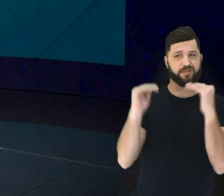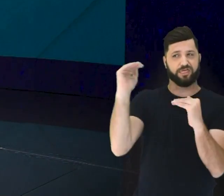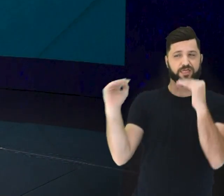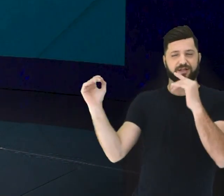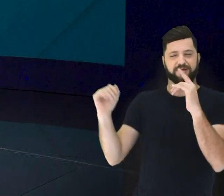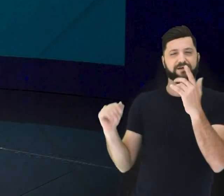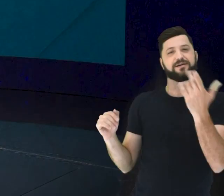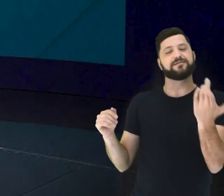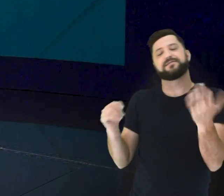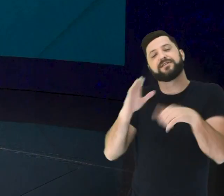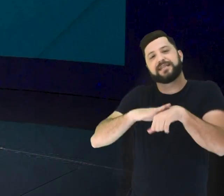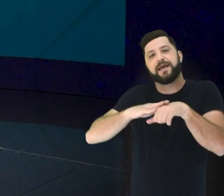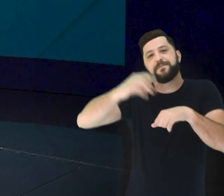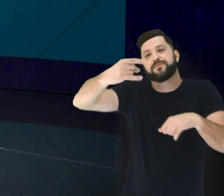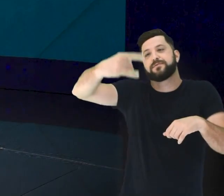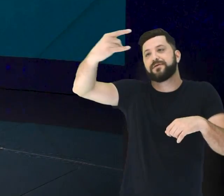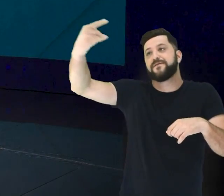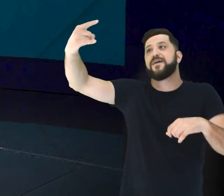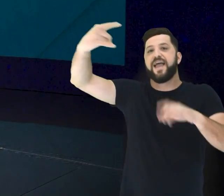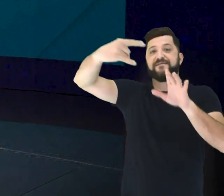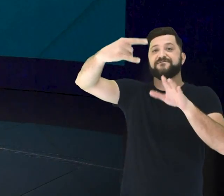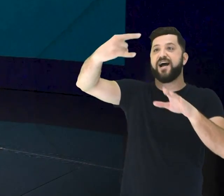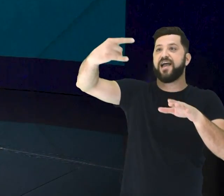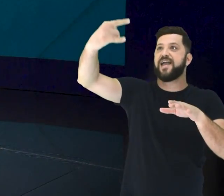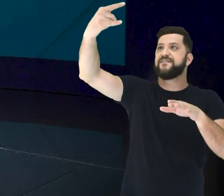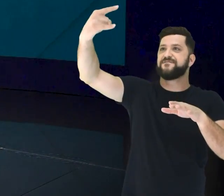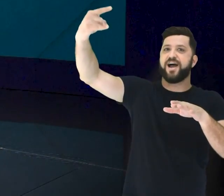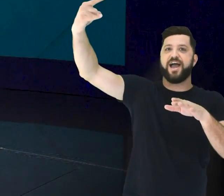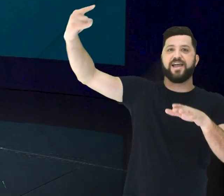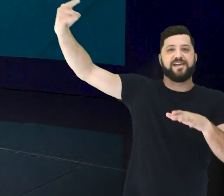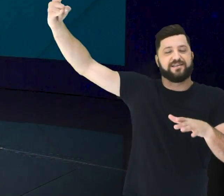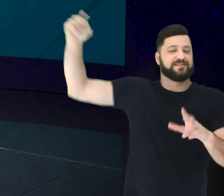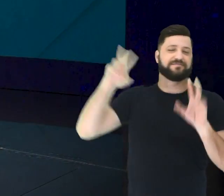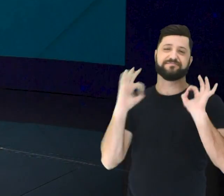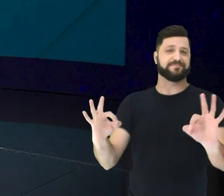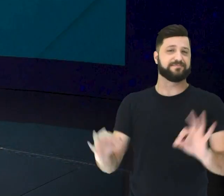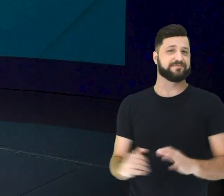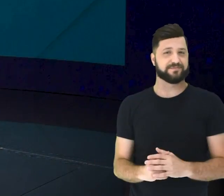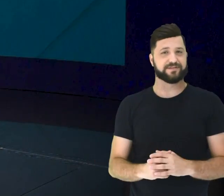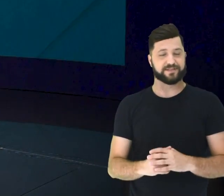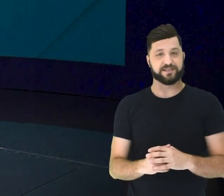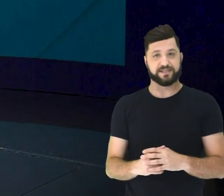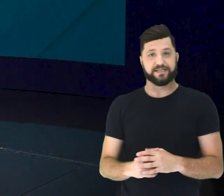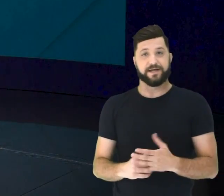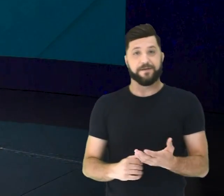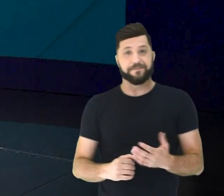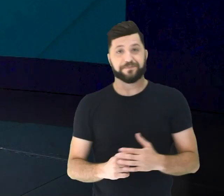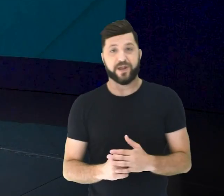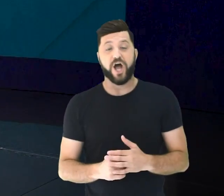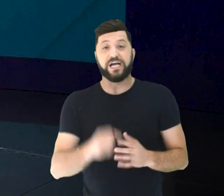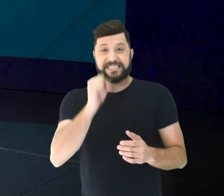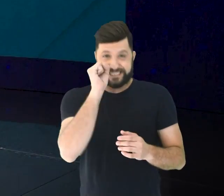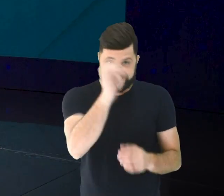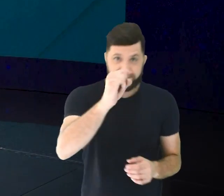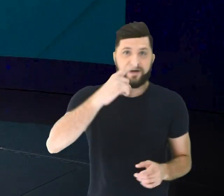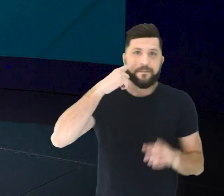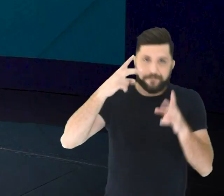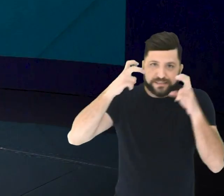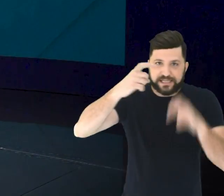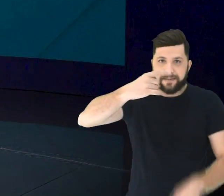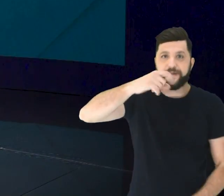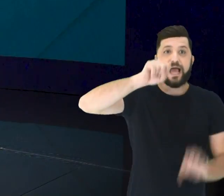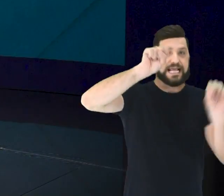quero é a barra de indefinição do tempo gráfico maior Ou seja depois de um movimento de se o menos provável é uma redução abrupta